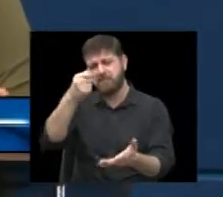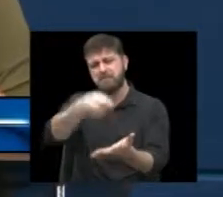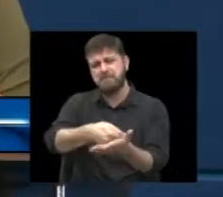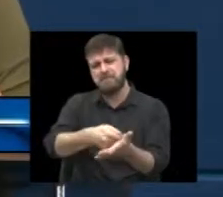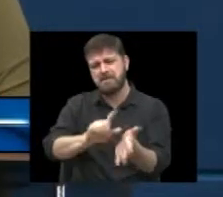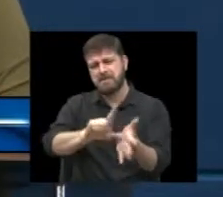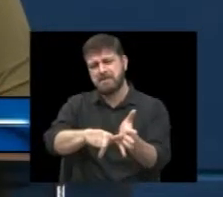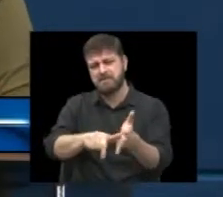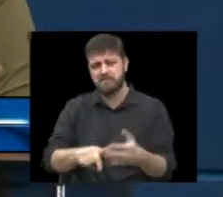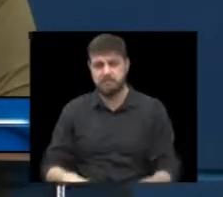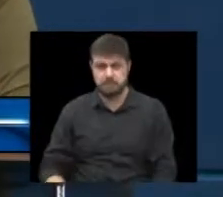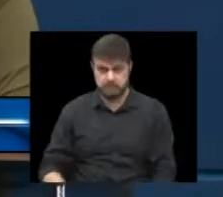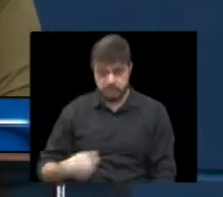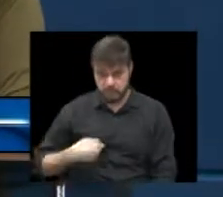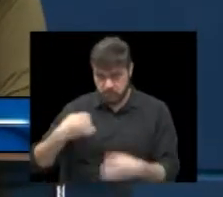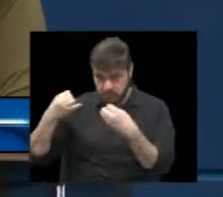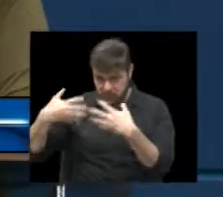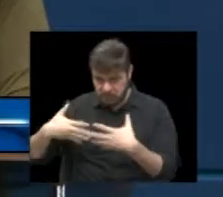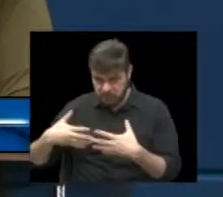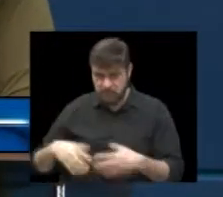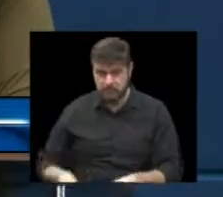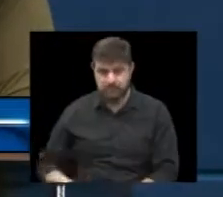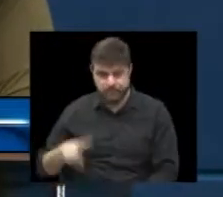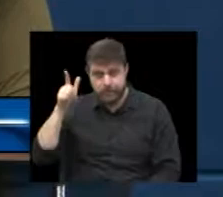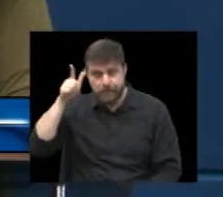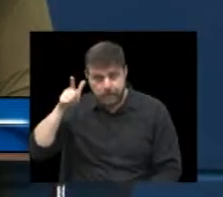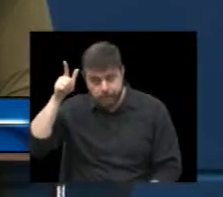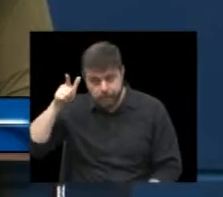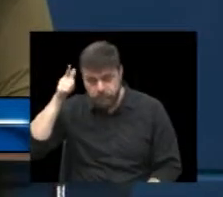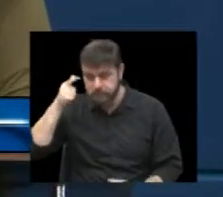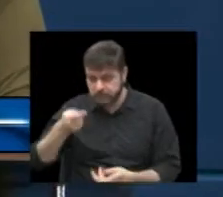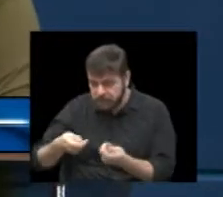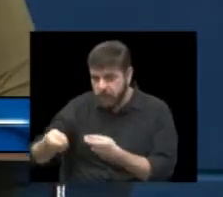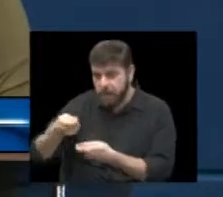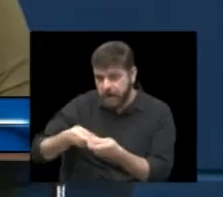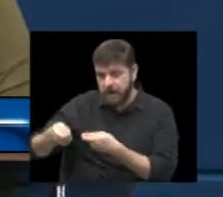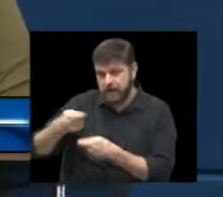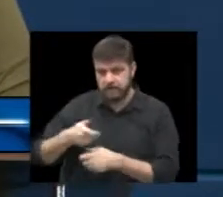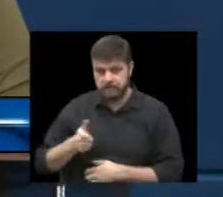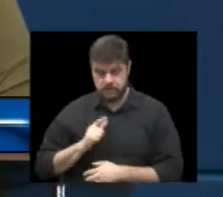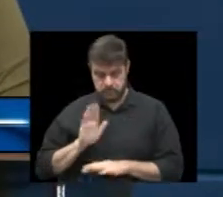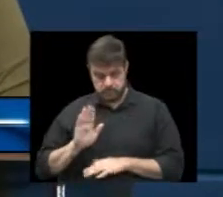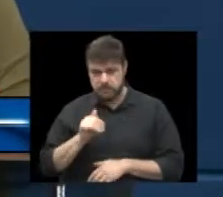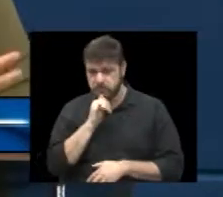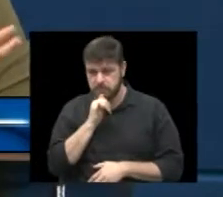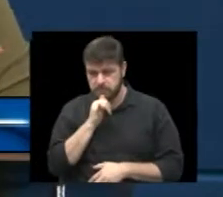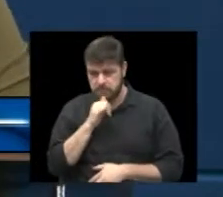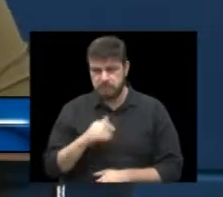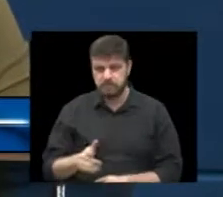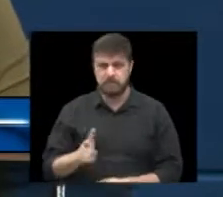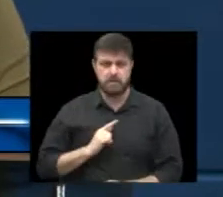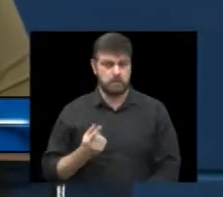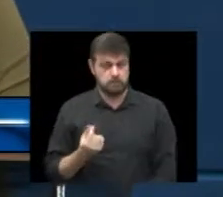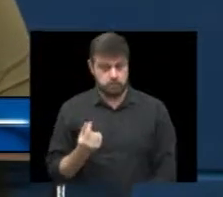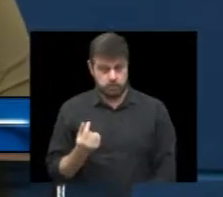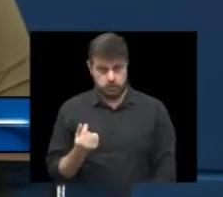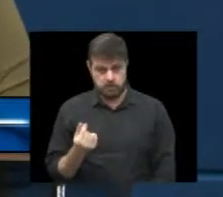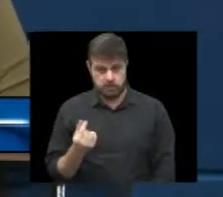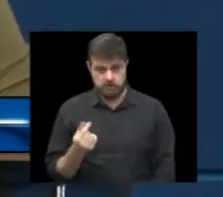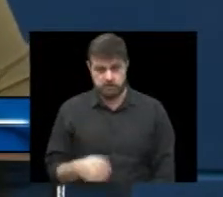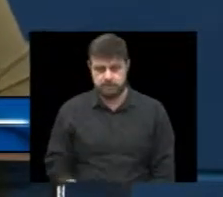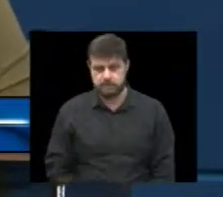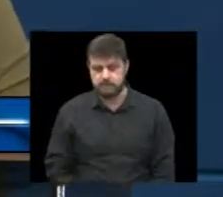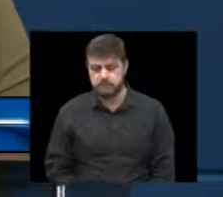se, a partir da lógica pragmática do mercado, se eu tenho um dinheiro, se a pessoa tem um dinheiro,